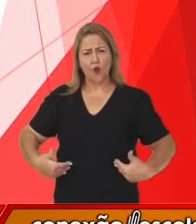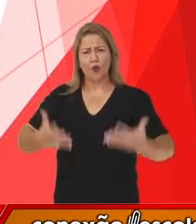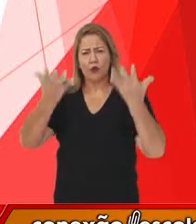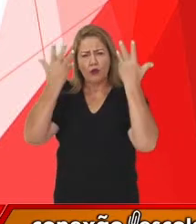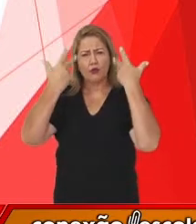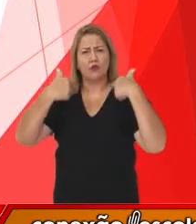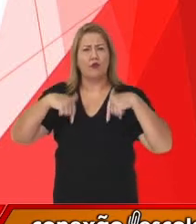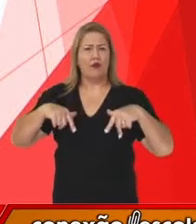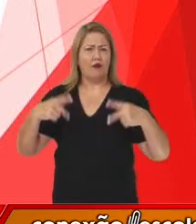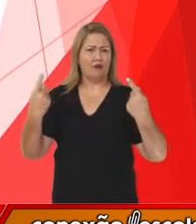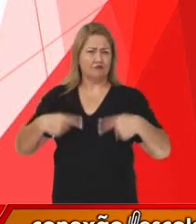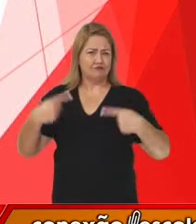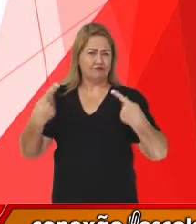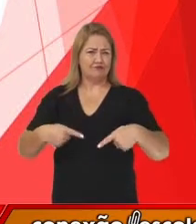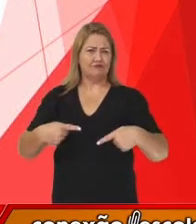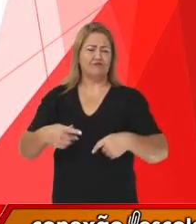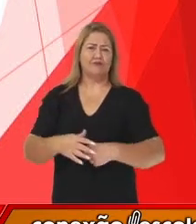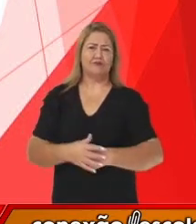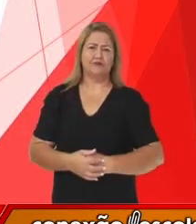naturais do nosso corpo.